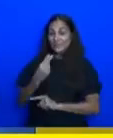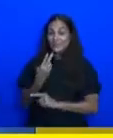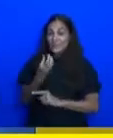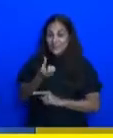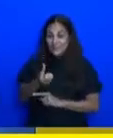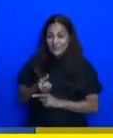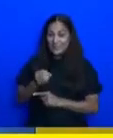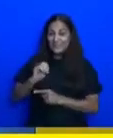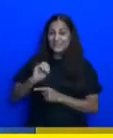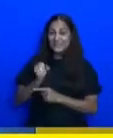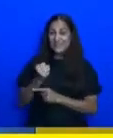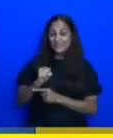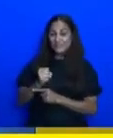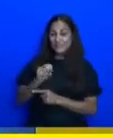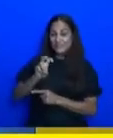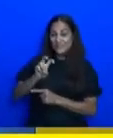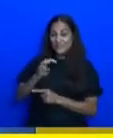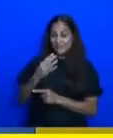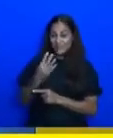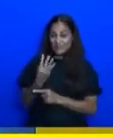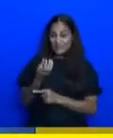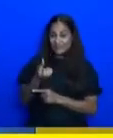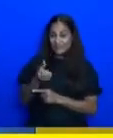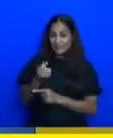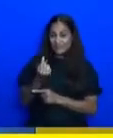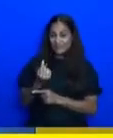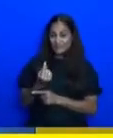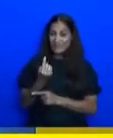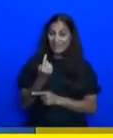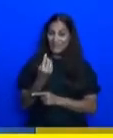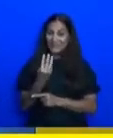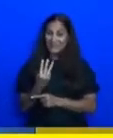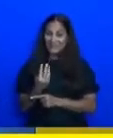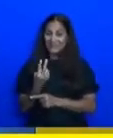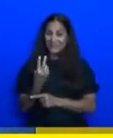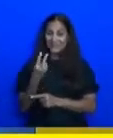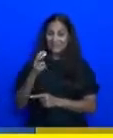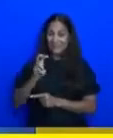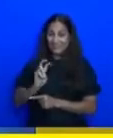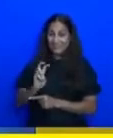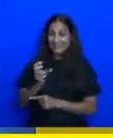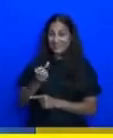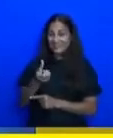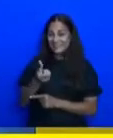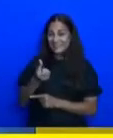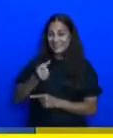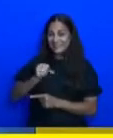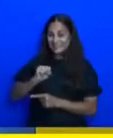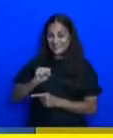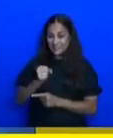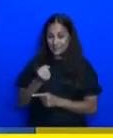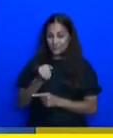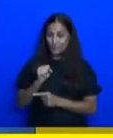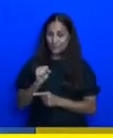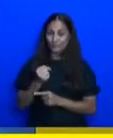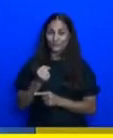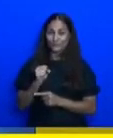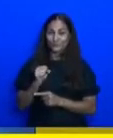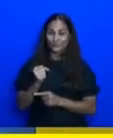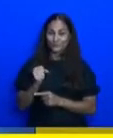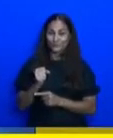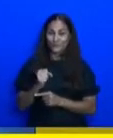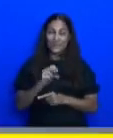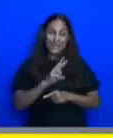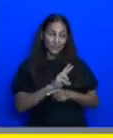26, 08, 54, 61, 13, 25 e